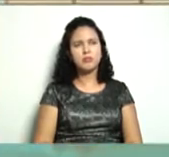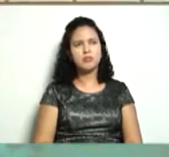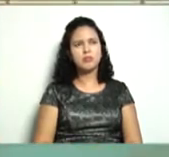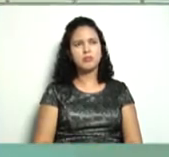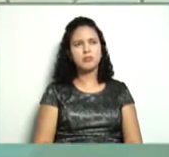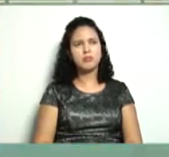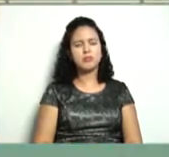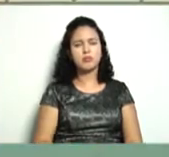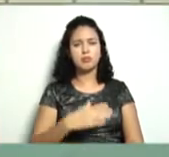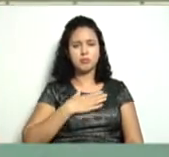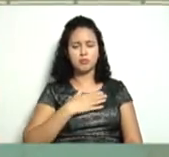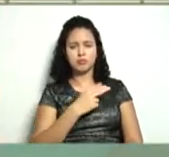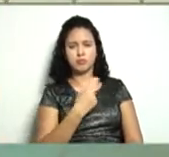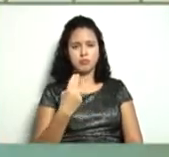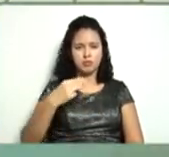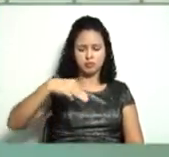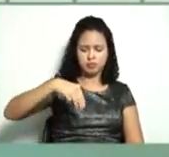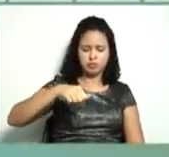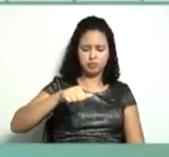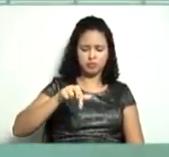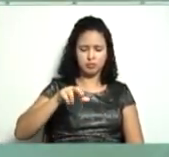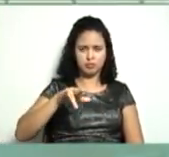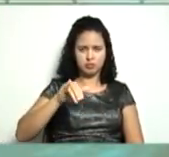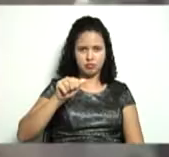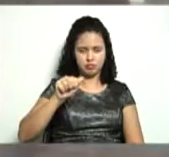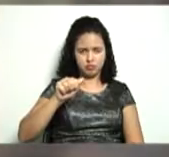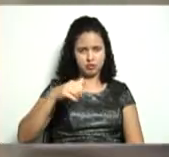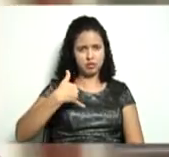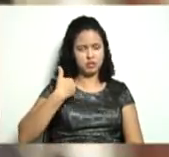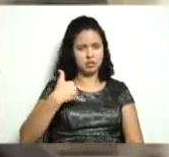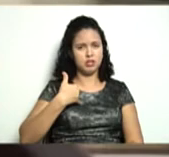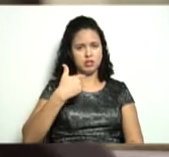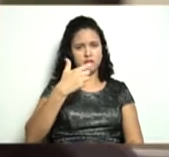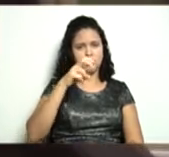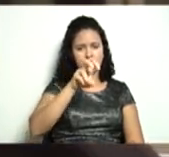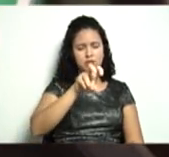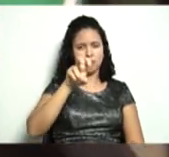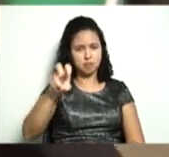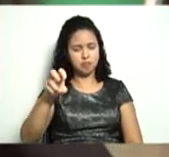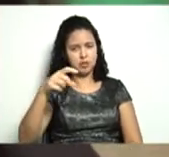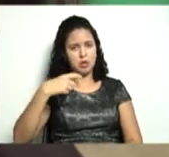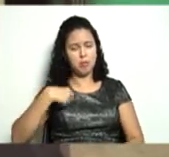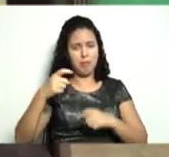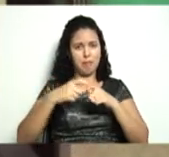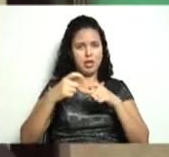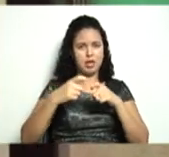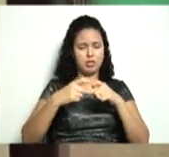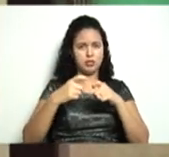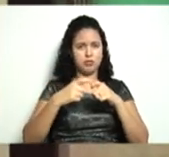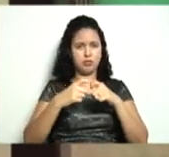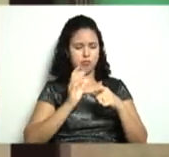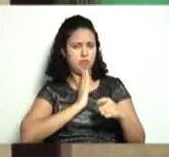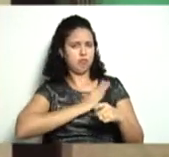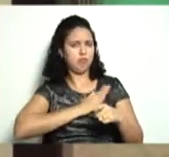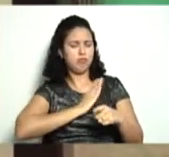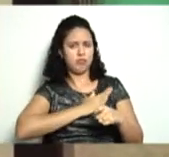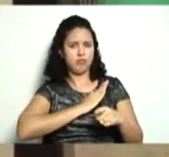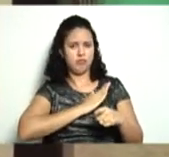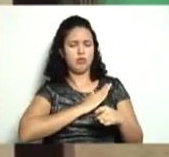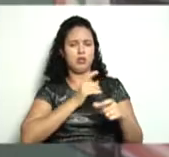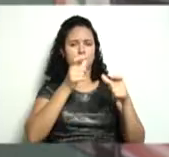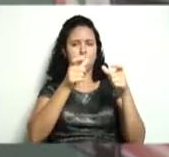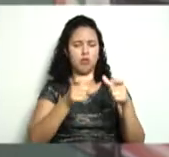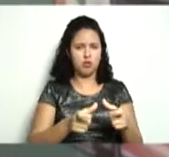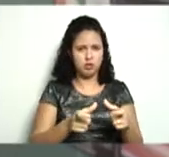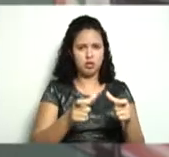Meu nome é Maria Cristina Fervenza, tenho 55 anos, sou cardiologista, eu sou lá de Santana do Livramento, então a minha